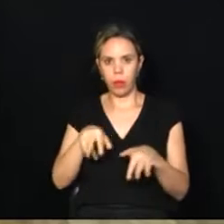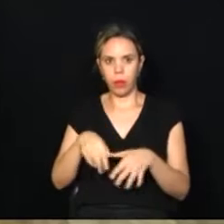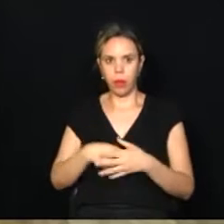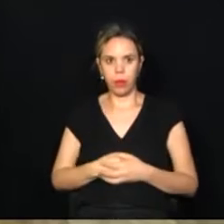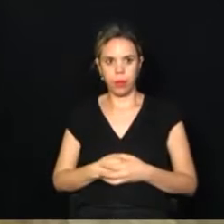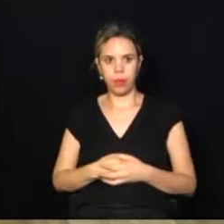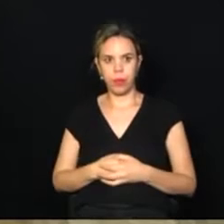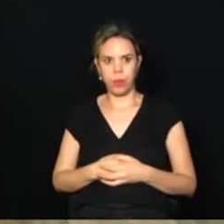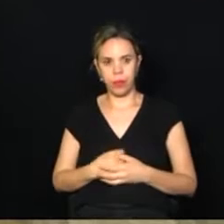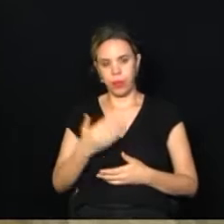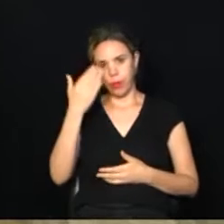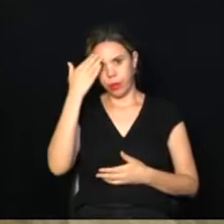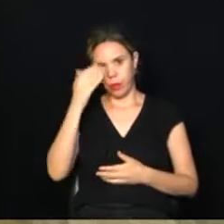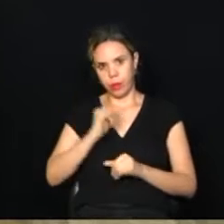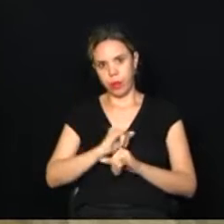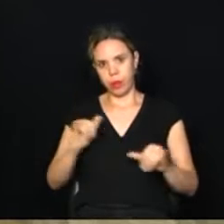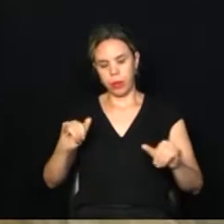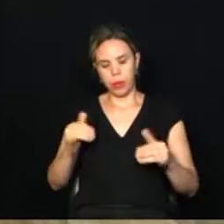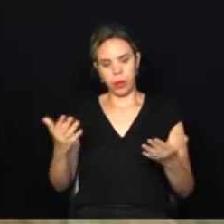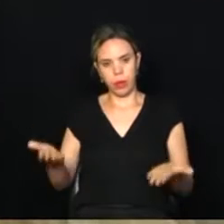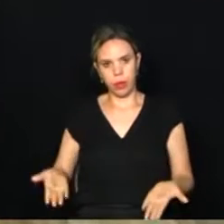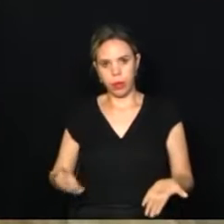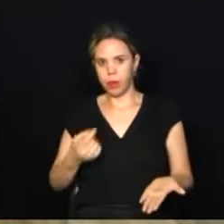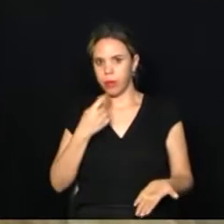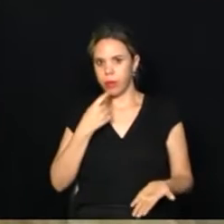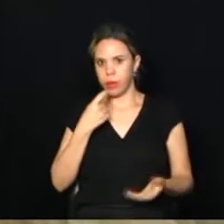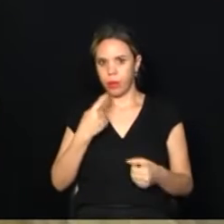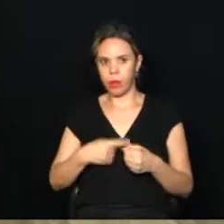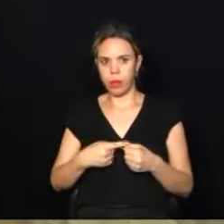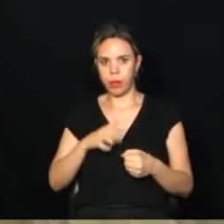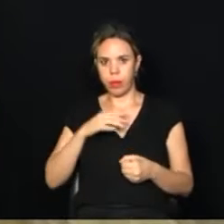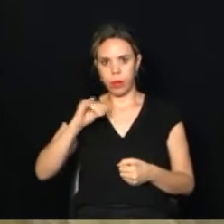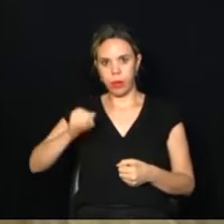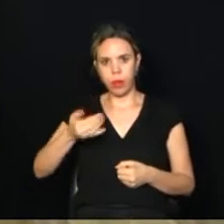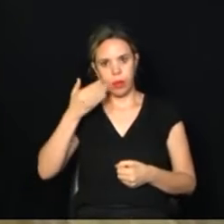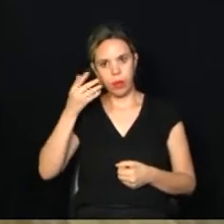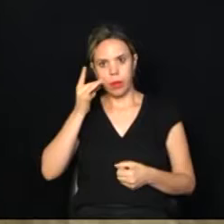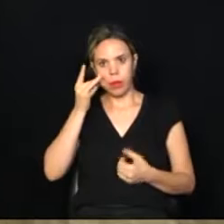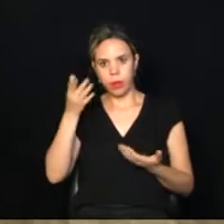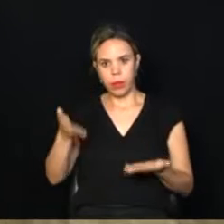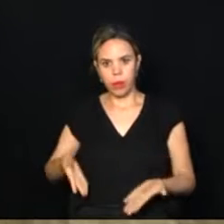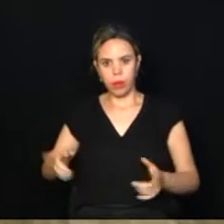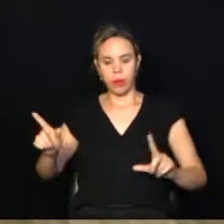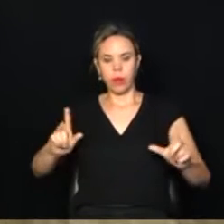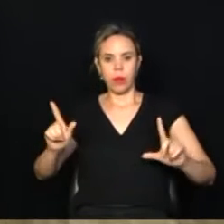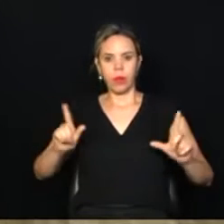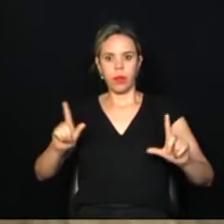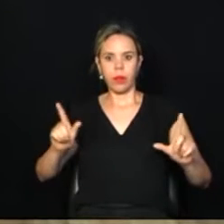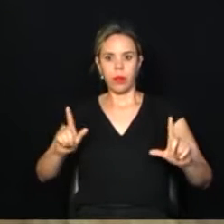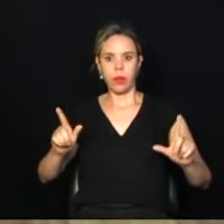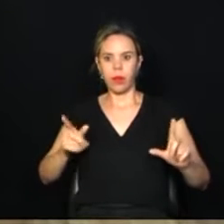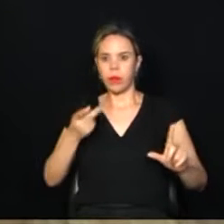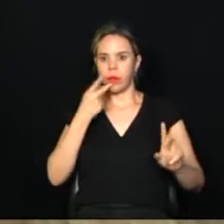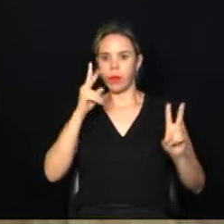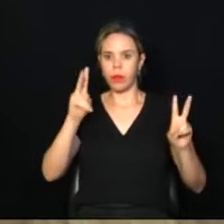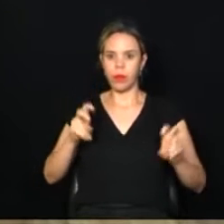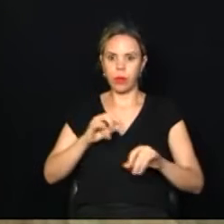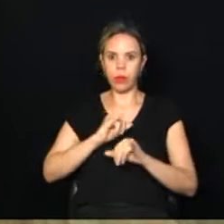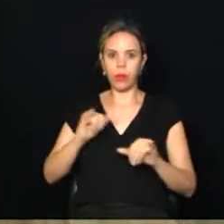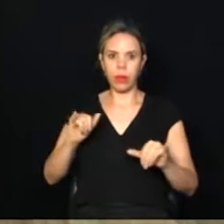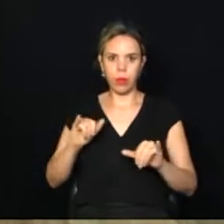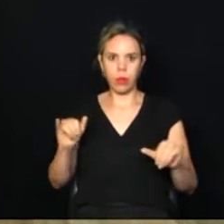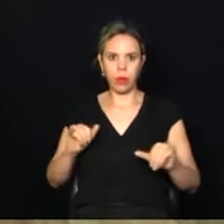semana. Muito obrigado pelas notícias da Metrópole de Campinas. Quero aproveitar sua presença aqui nos nossos estúdios para nós falarmos das